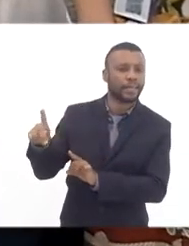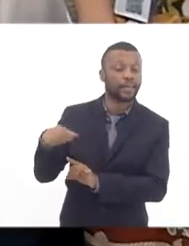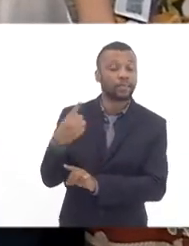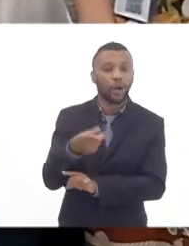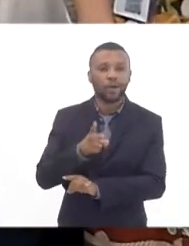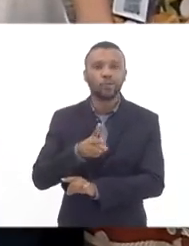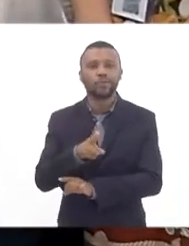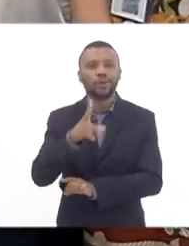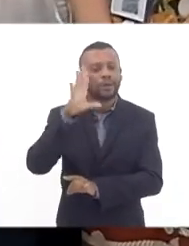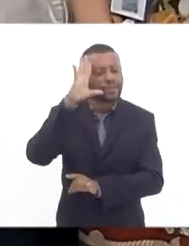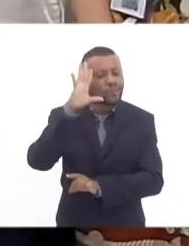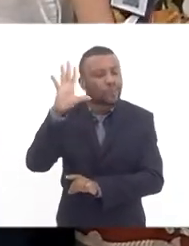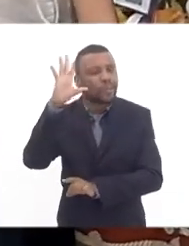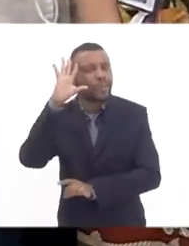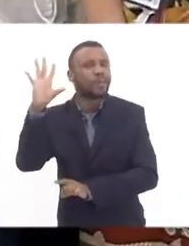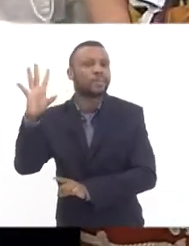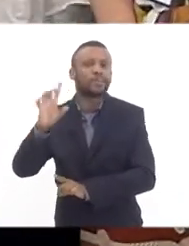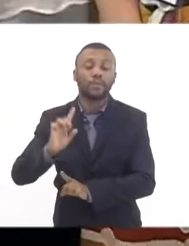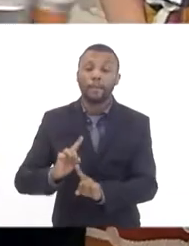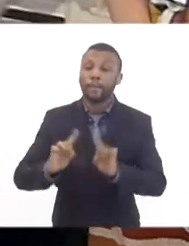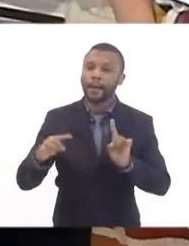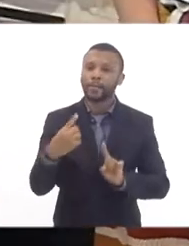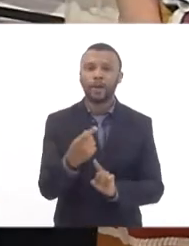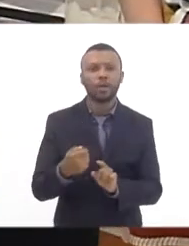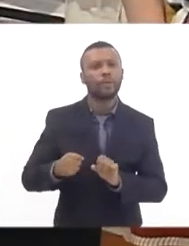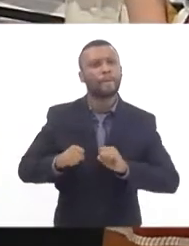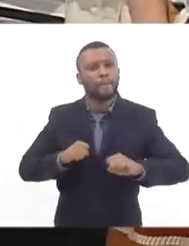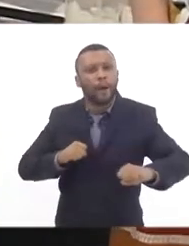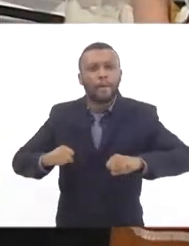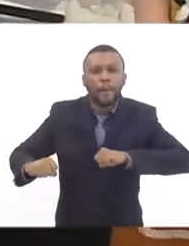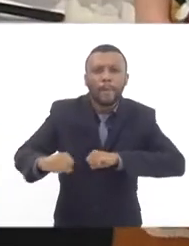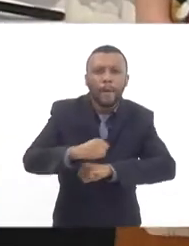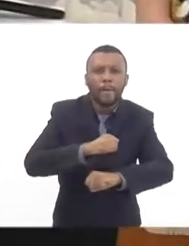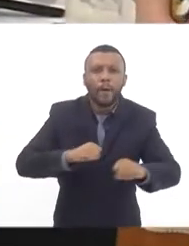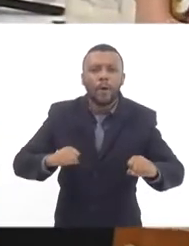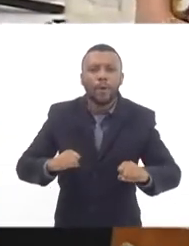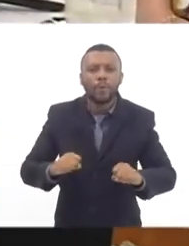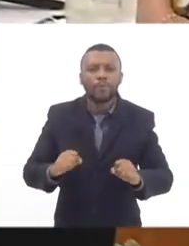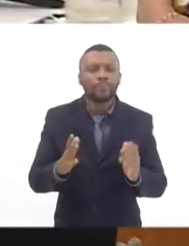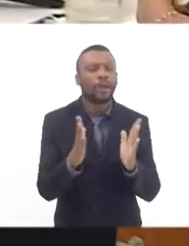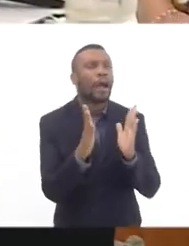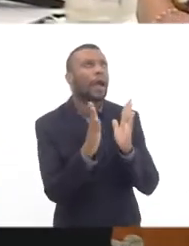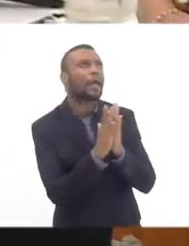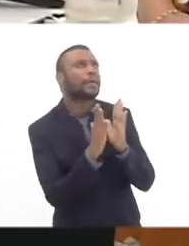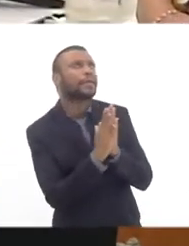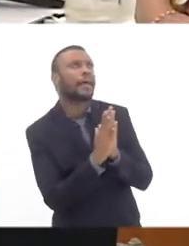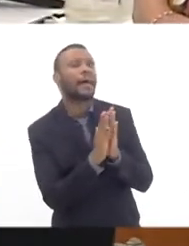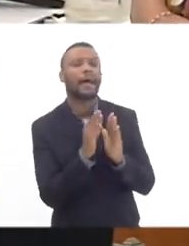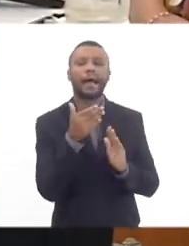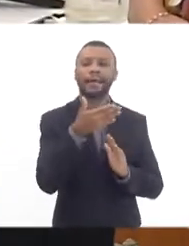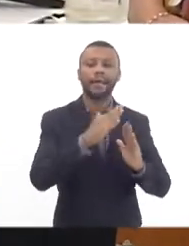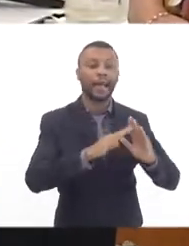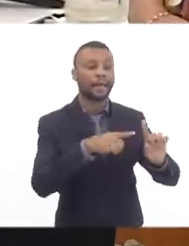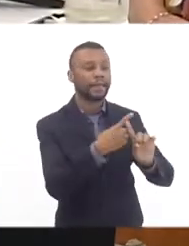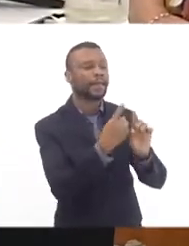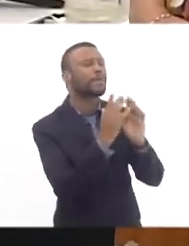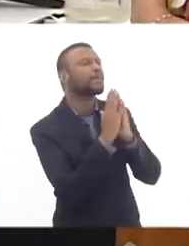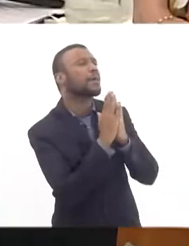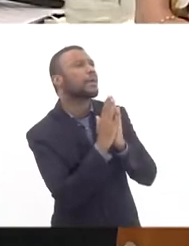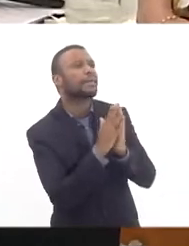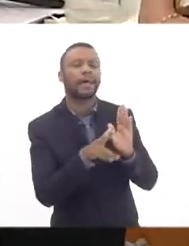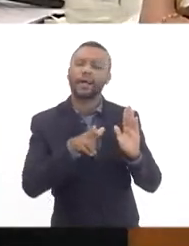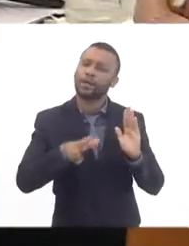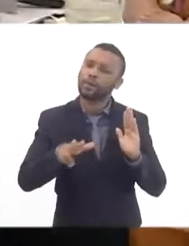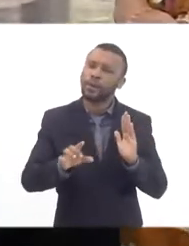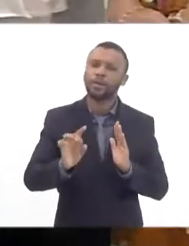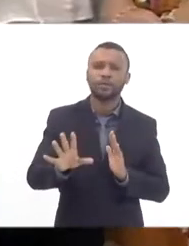gente luta, tá? Porque não é só rezar, né? Não é só ir à igreja e rezar.